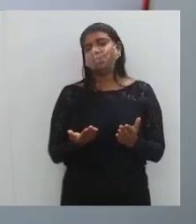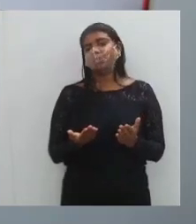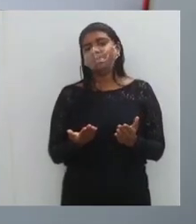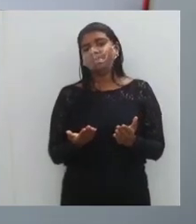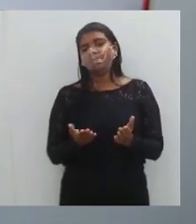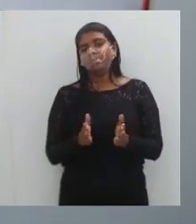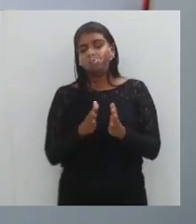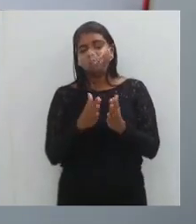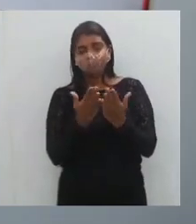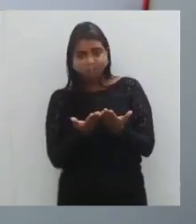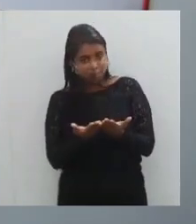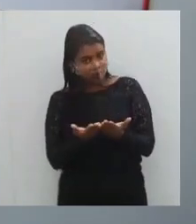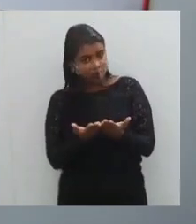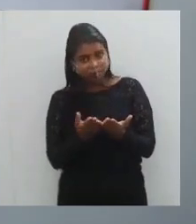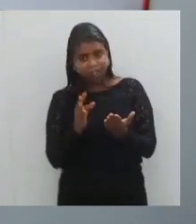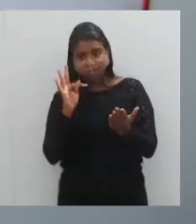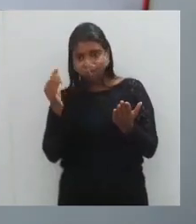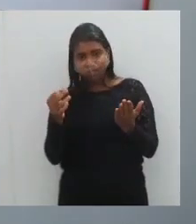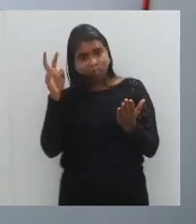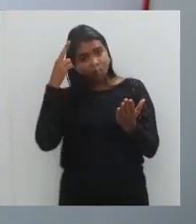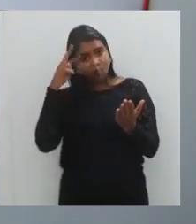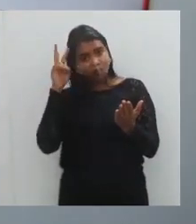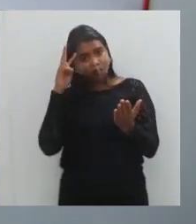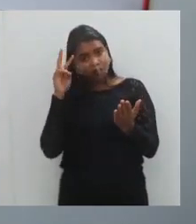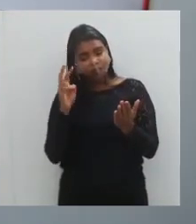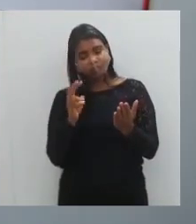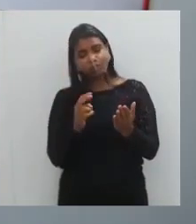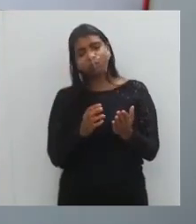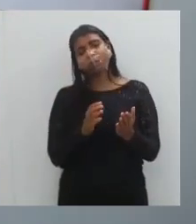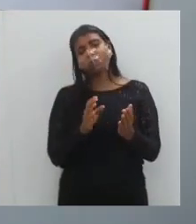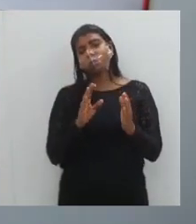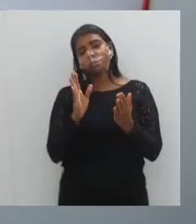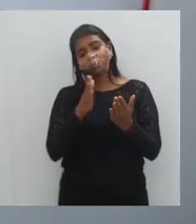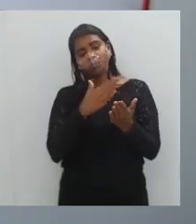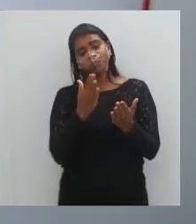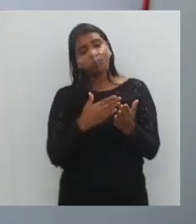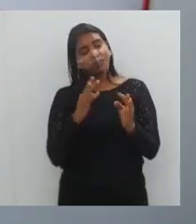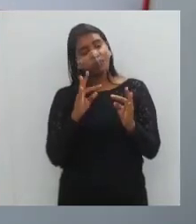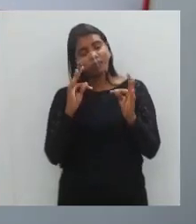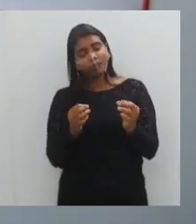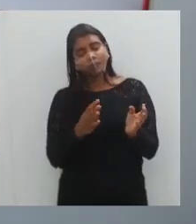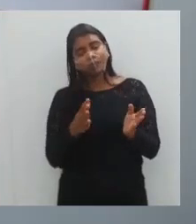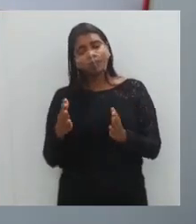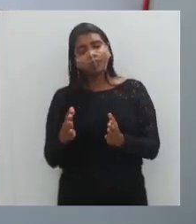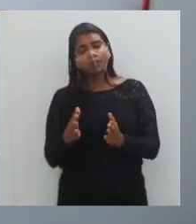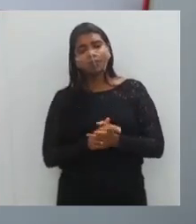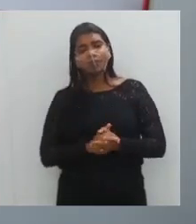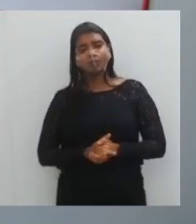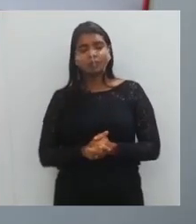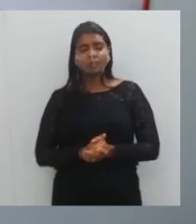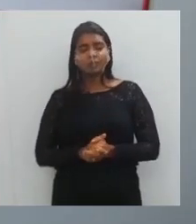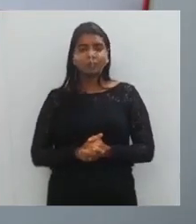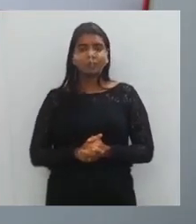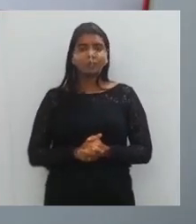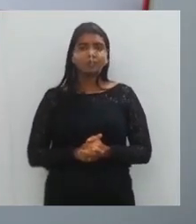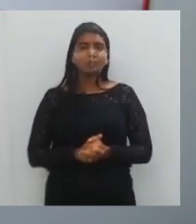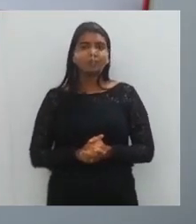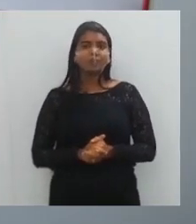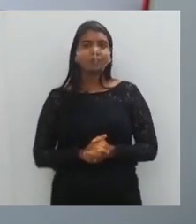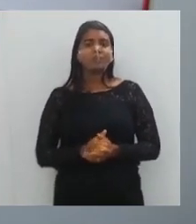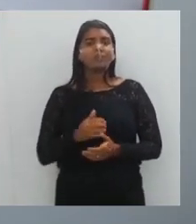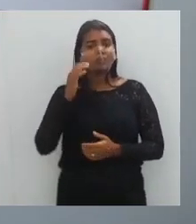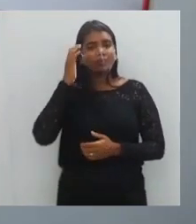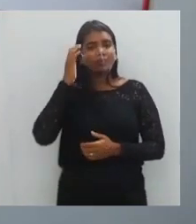livro inteiro, né? A história ela se estende em um livro, né? Inteiro, tá